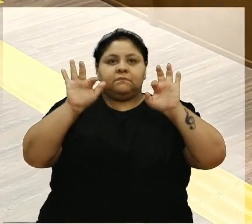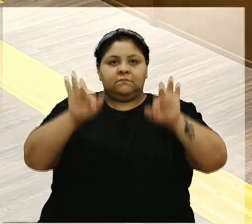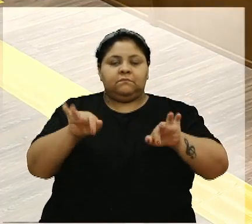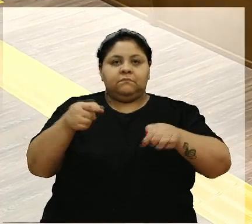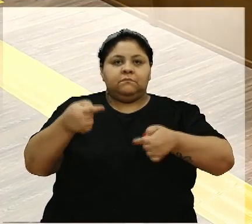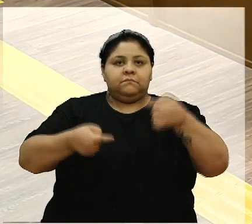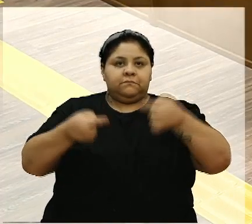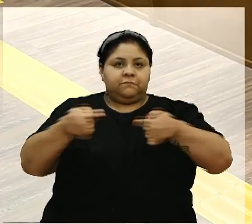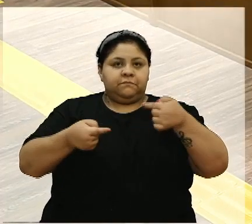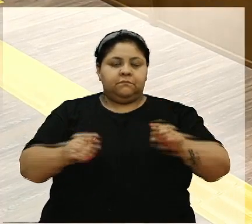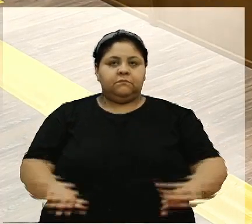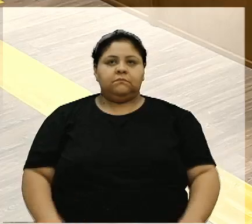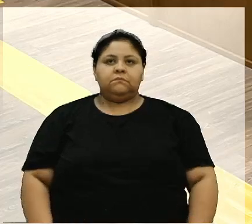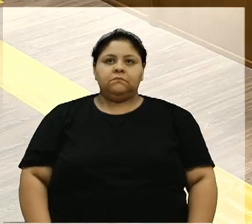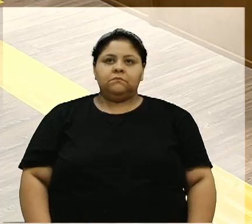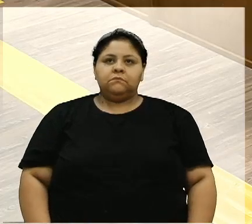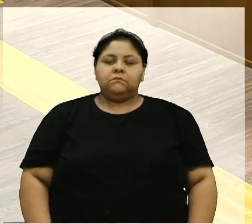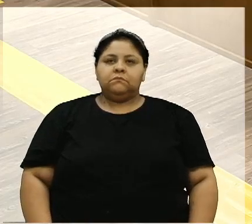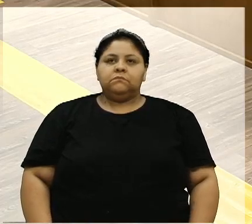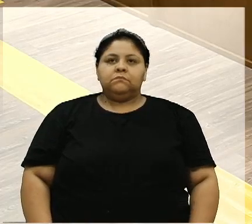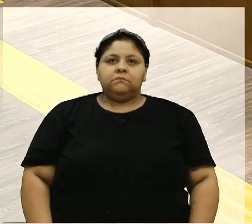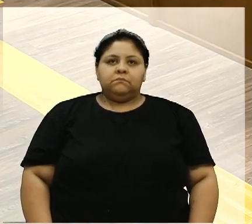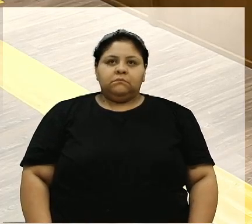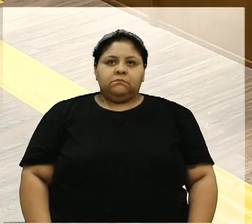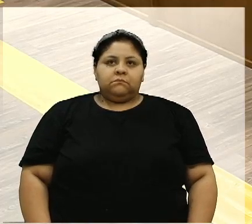Encerrada a primeira discussão.